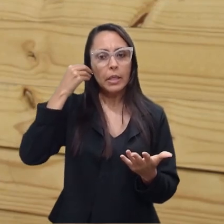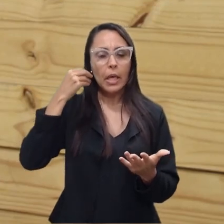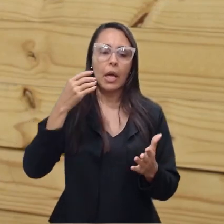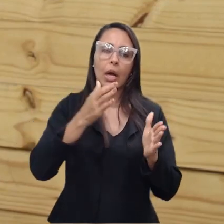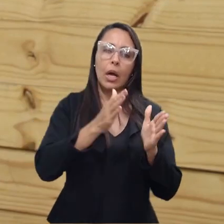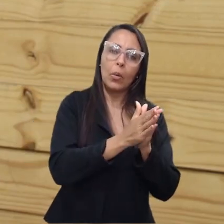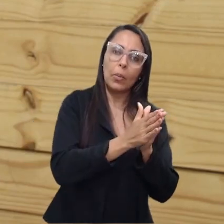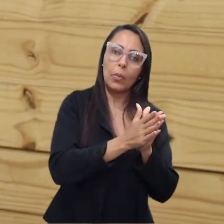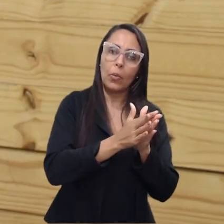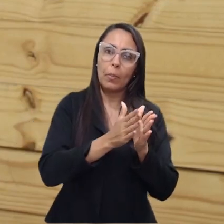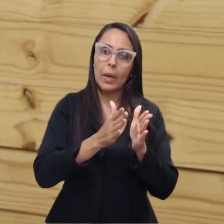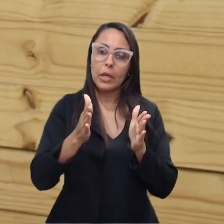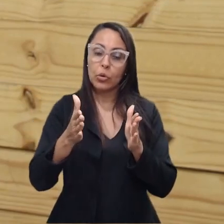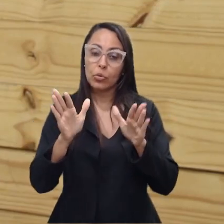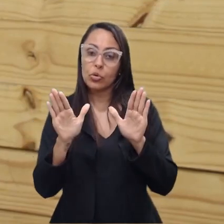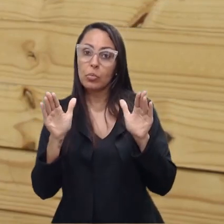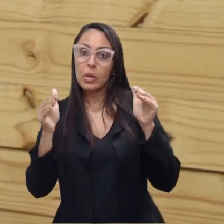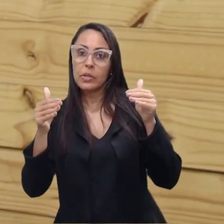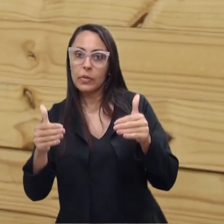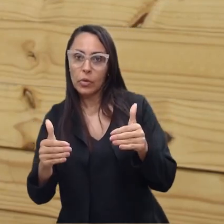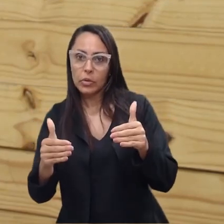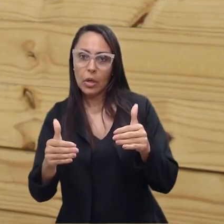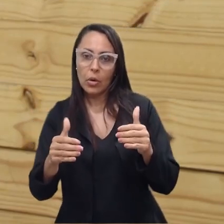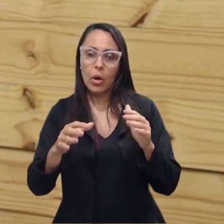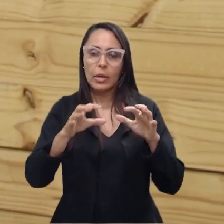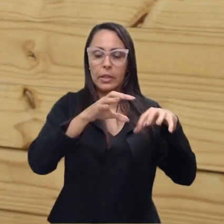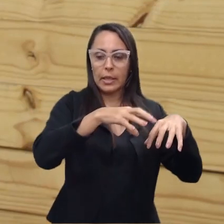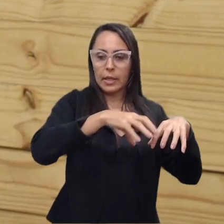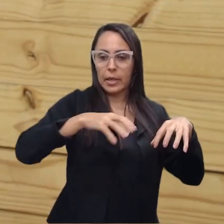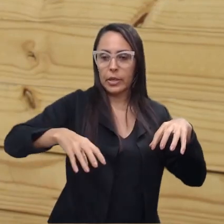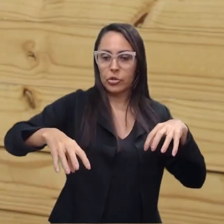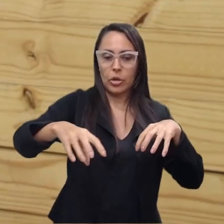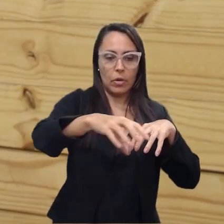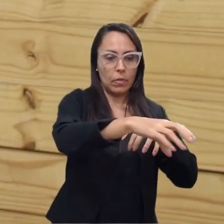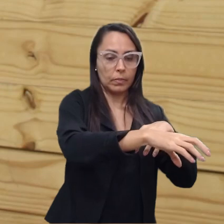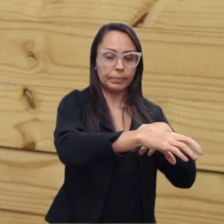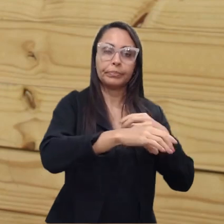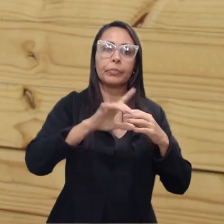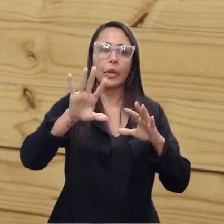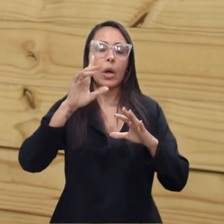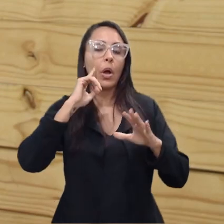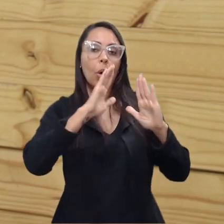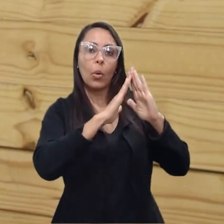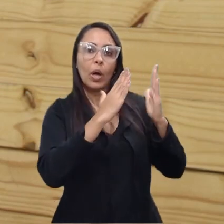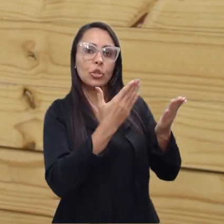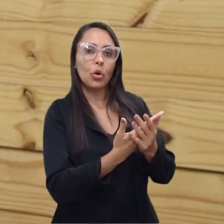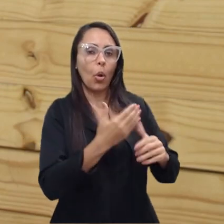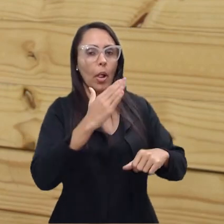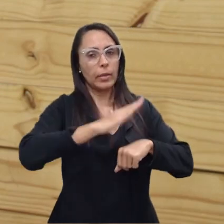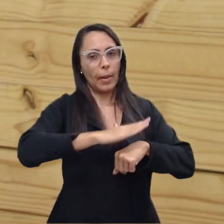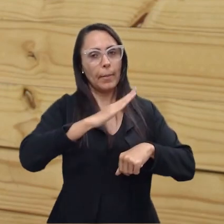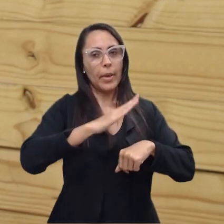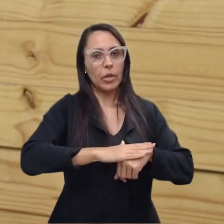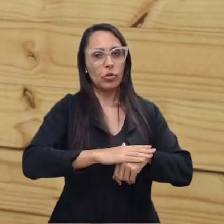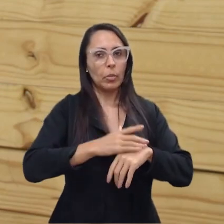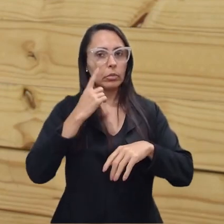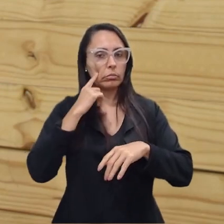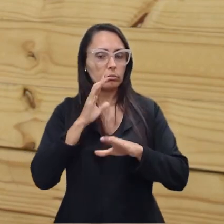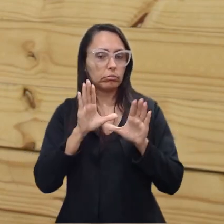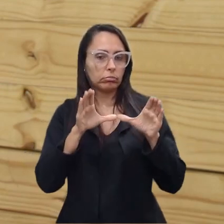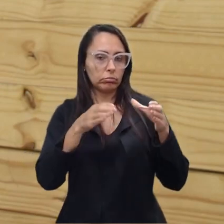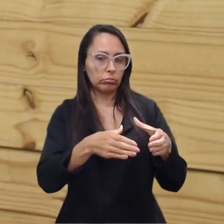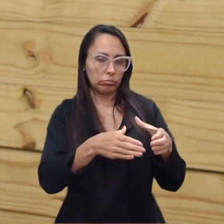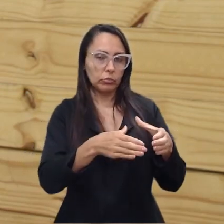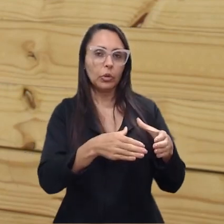ali aquela especificidade de cada região. Então, uma escola da mesma rede, ela